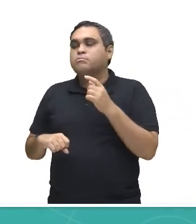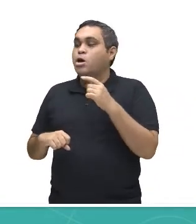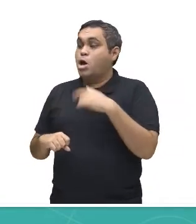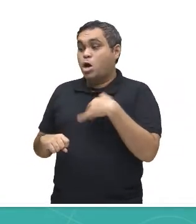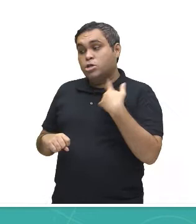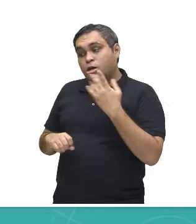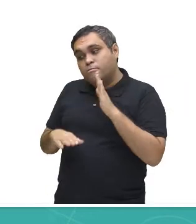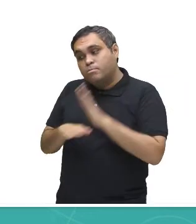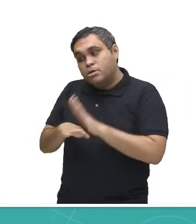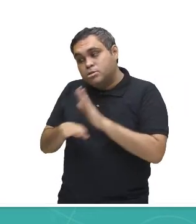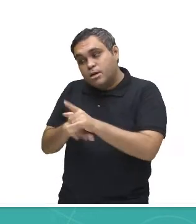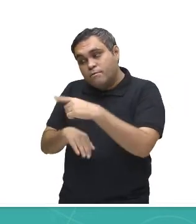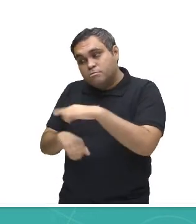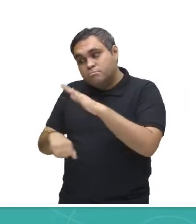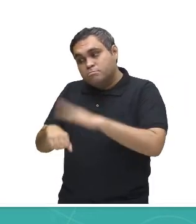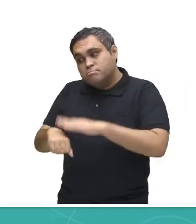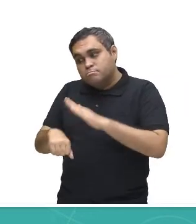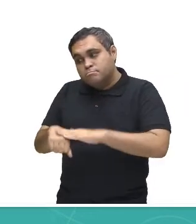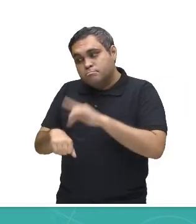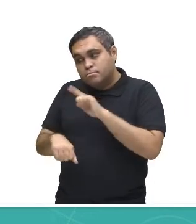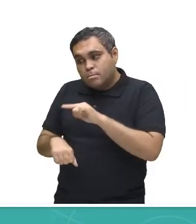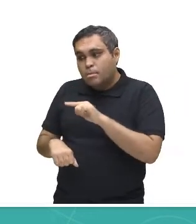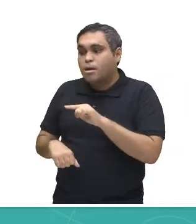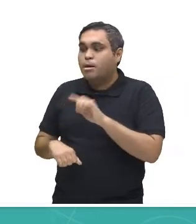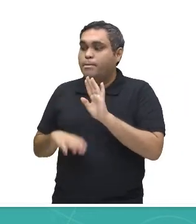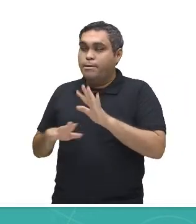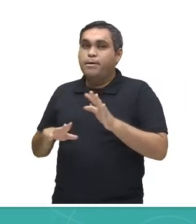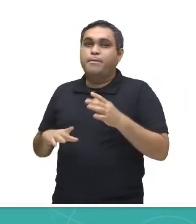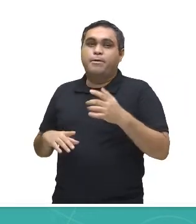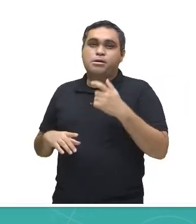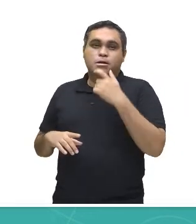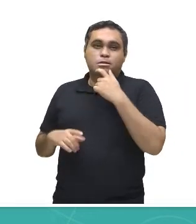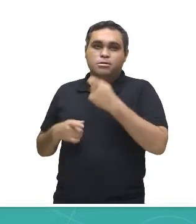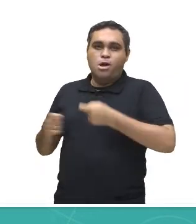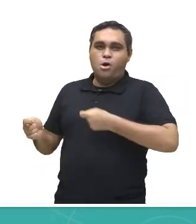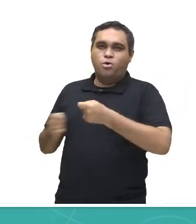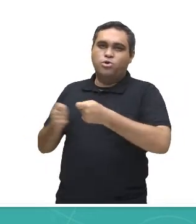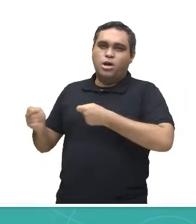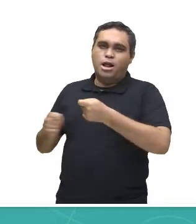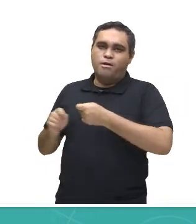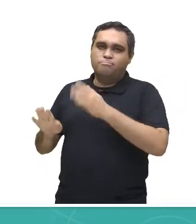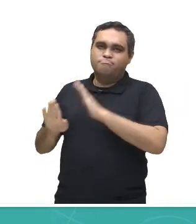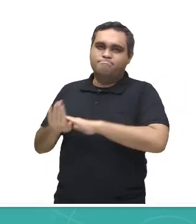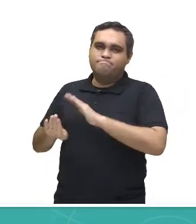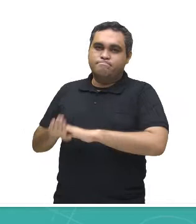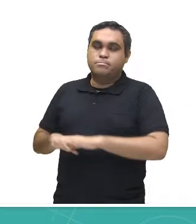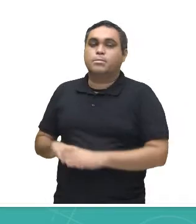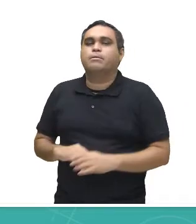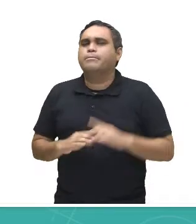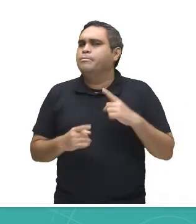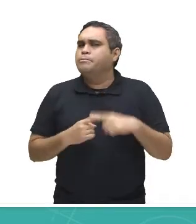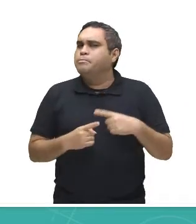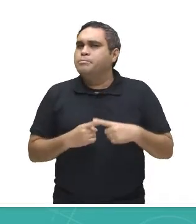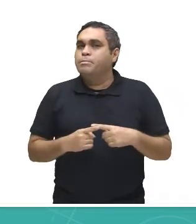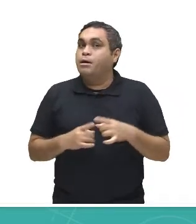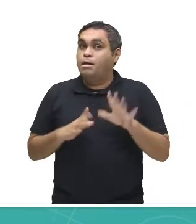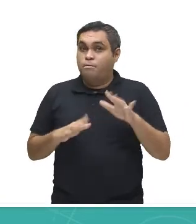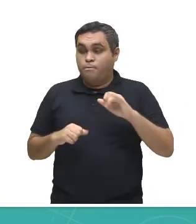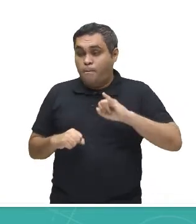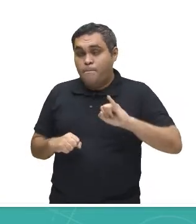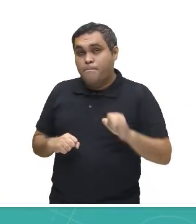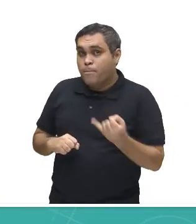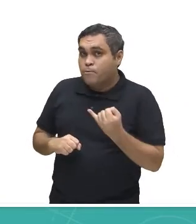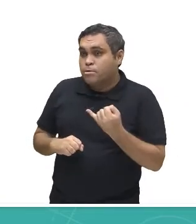tua independência, sendo que esse governo era totalmente controlado pela Inglaterra. Por que isso? Eles vão se aproveitar